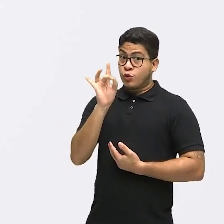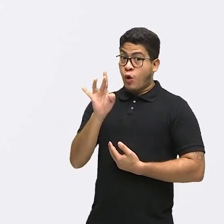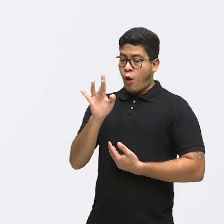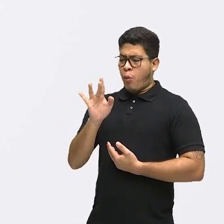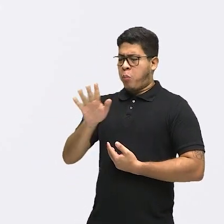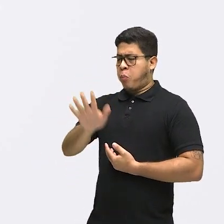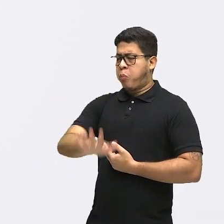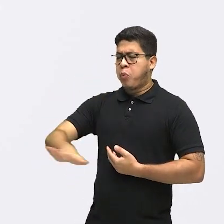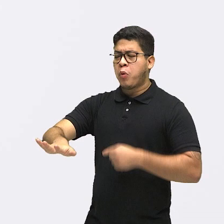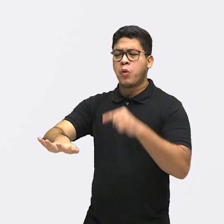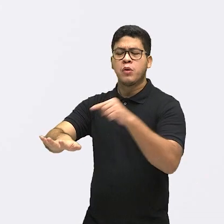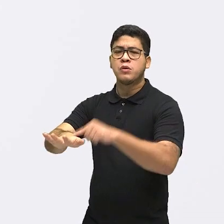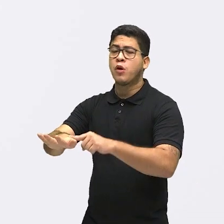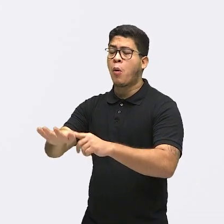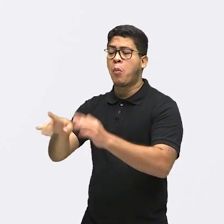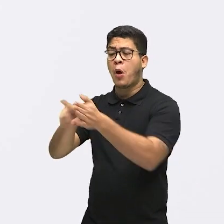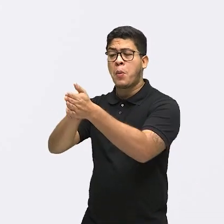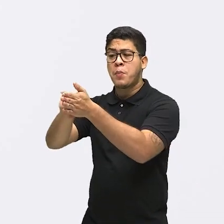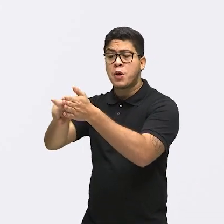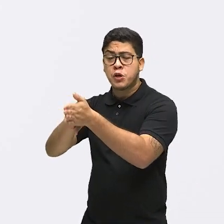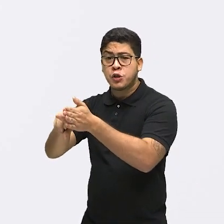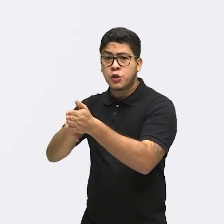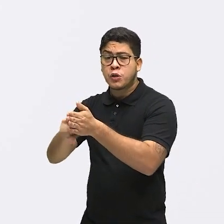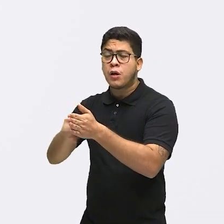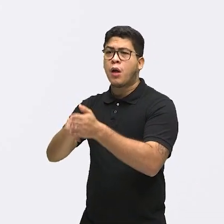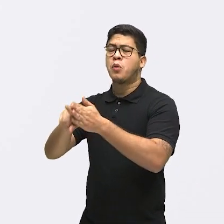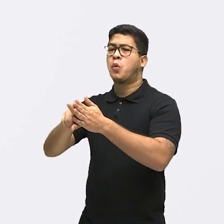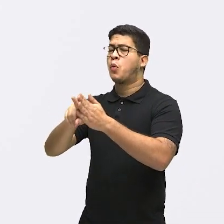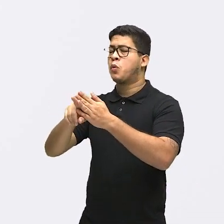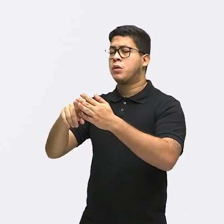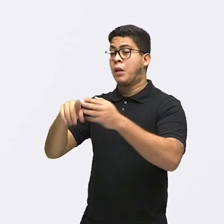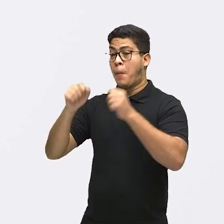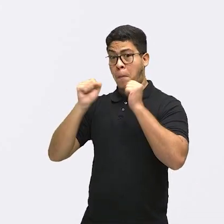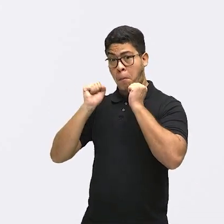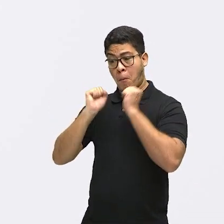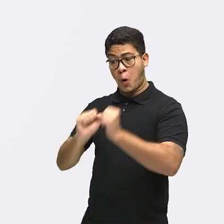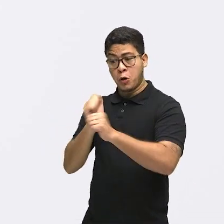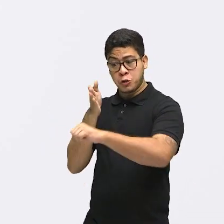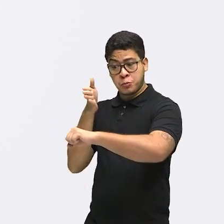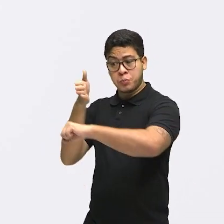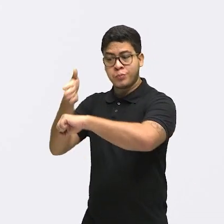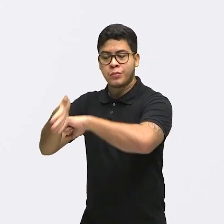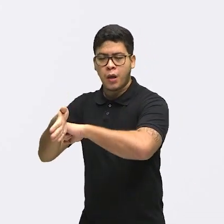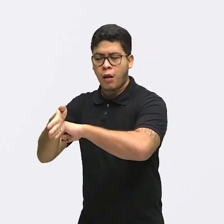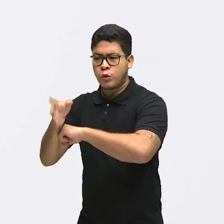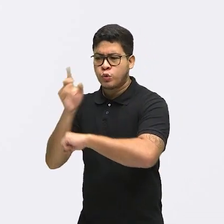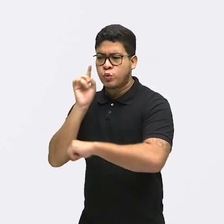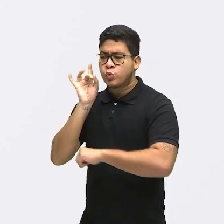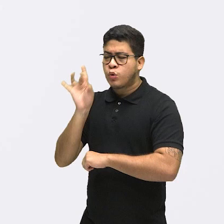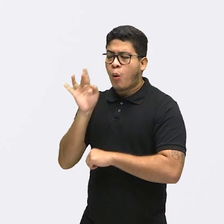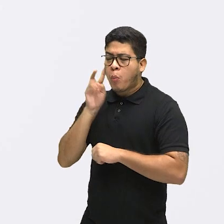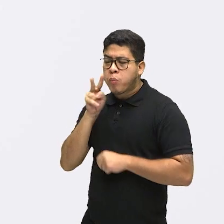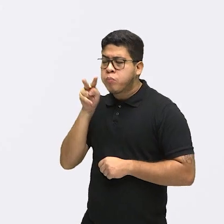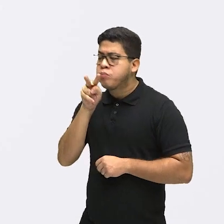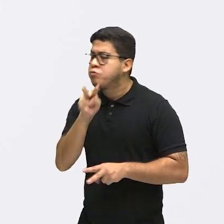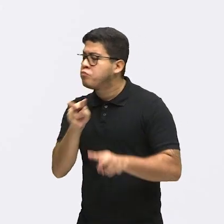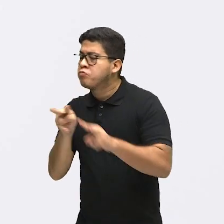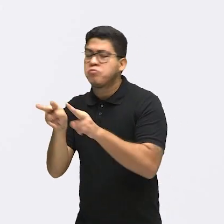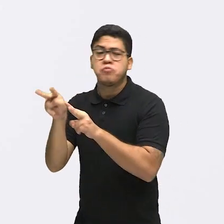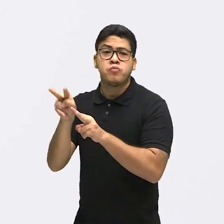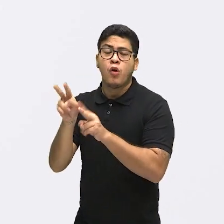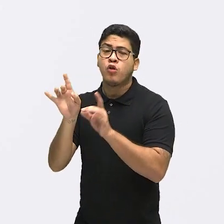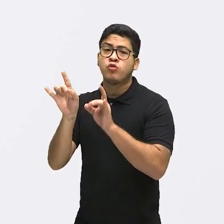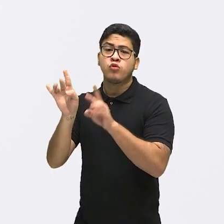de estudiosos, biólogos e pessoas que vão ainda mais preservar esse ambiente.